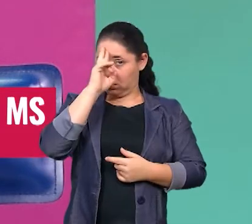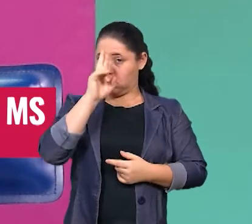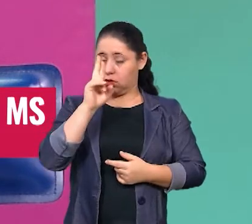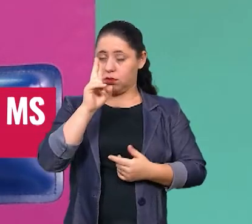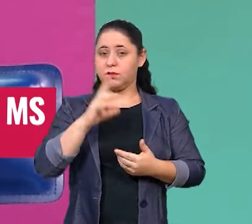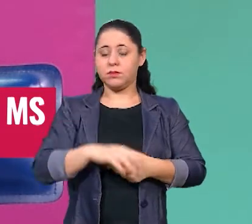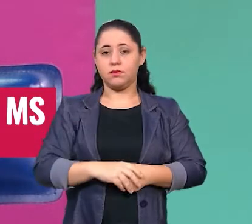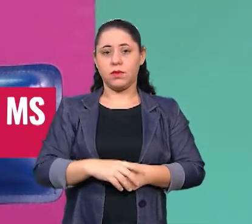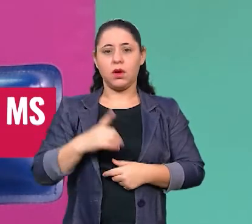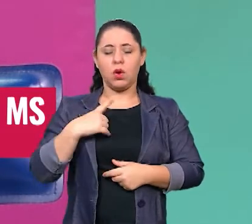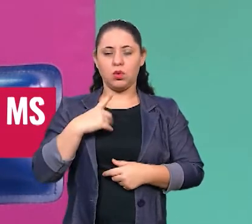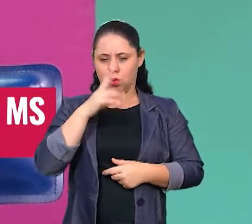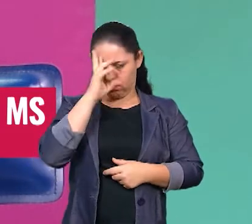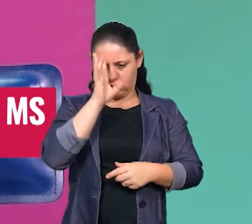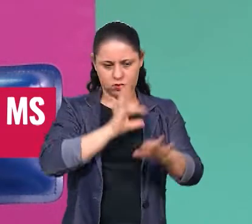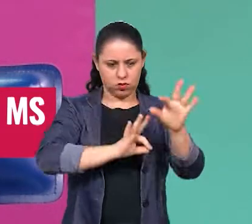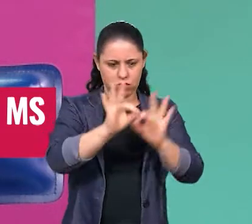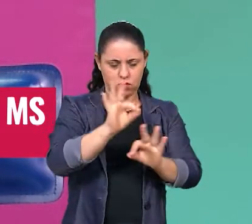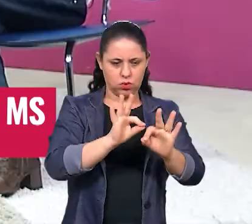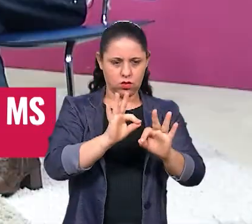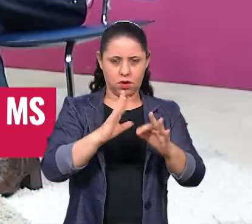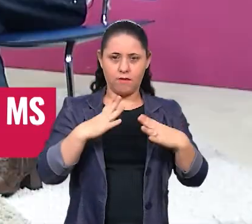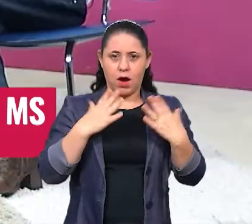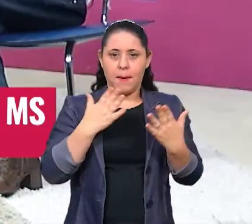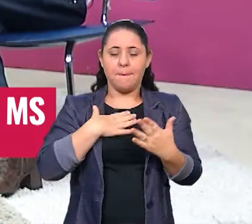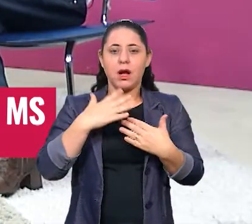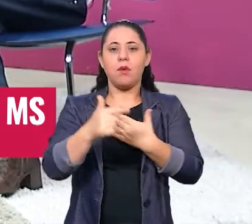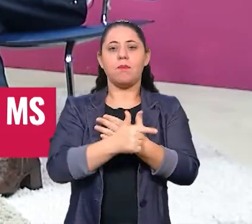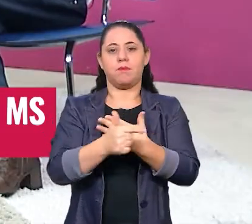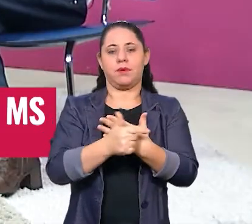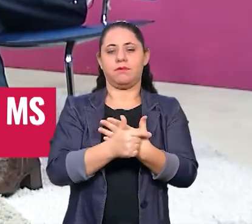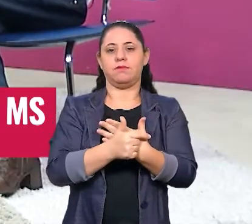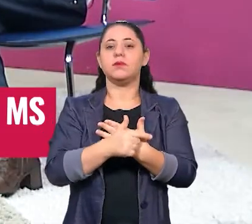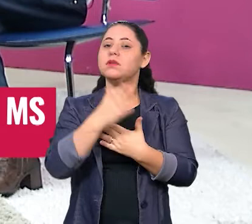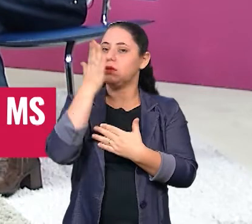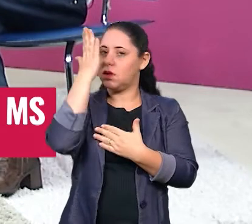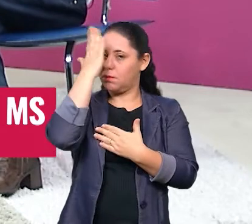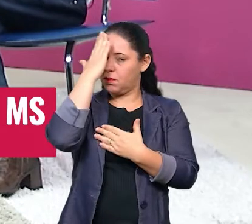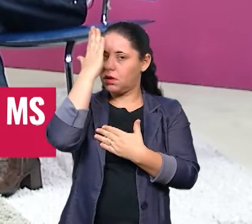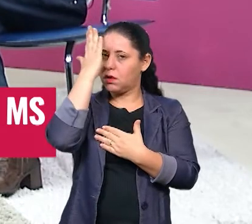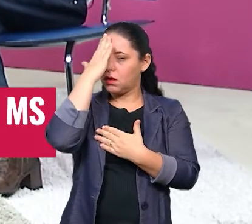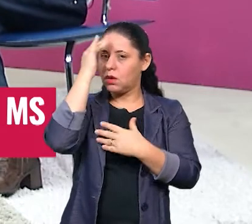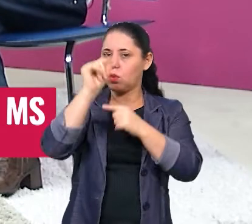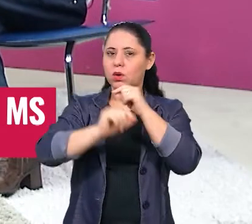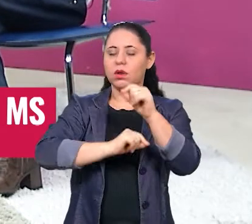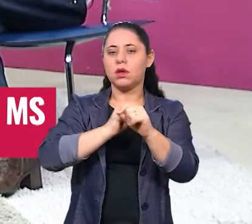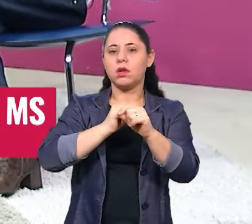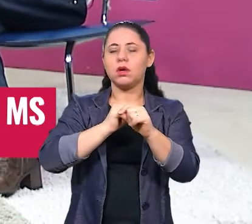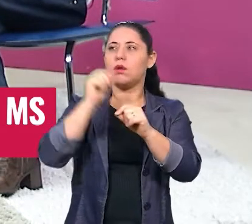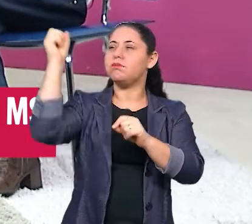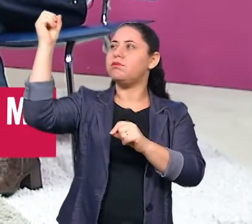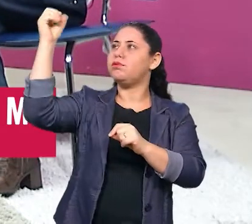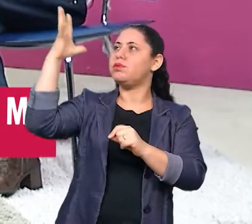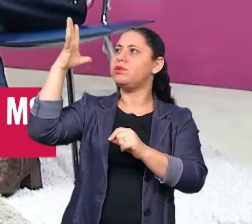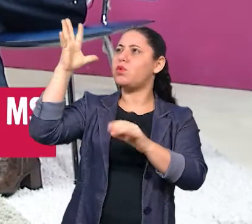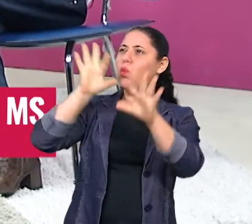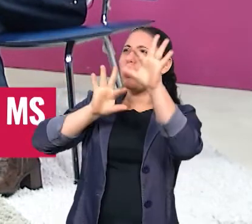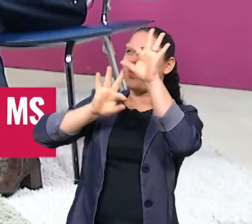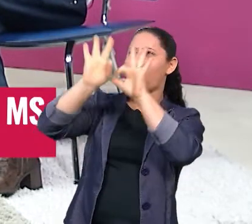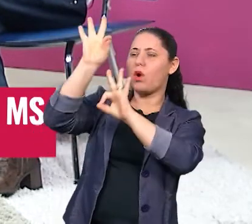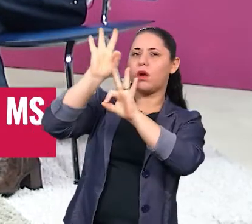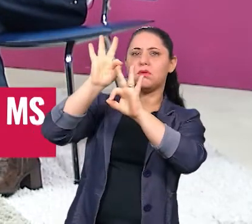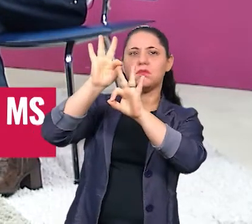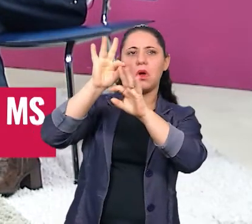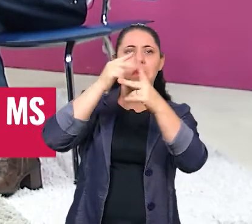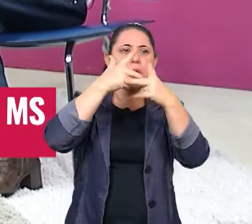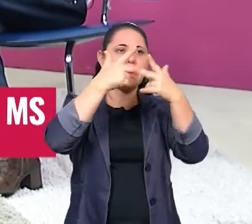espetáculo, é a minha função, é a minha obrigação eu saber um mapa de luz, eu saber o que é aquele material específico, aquele